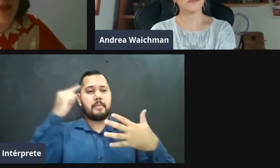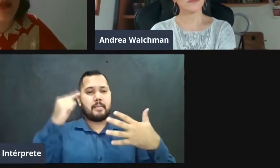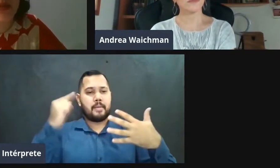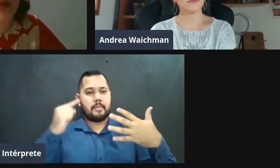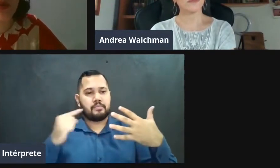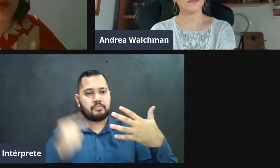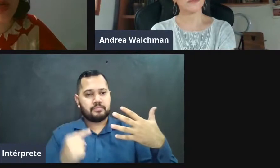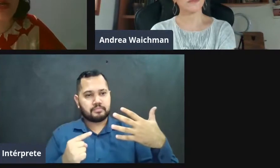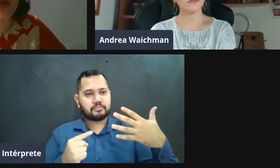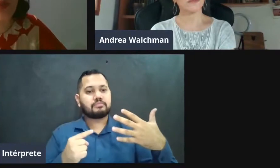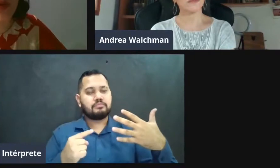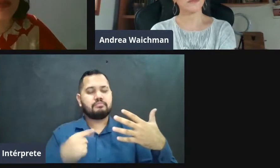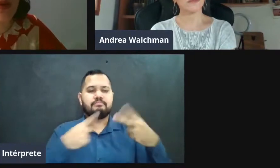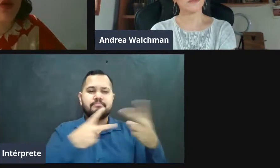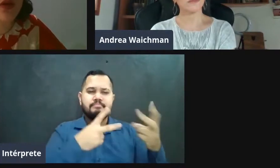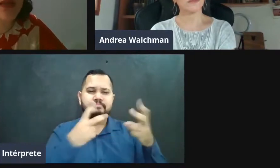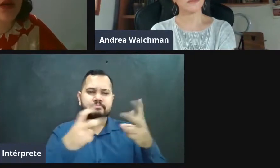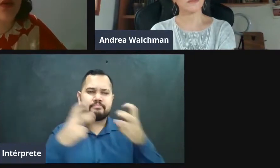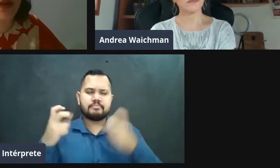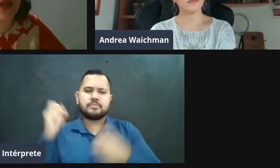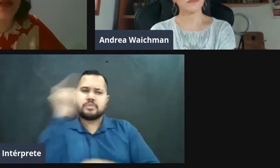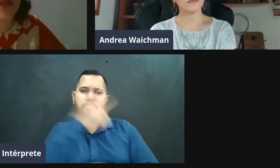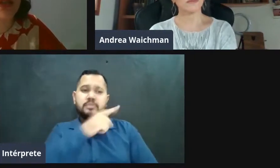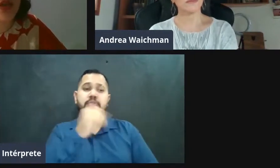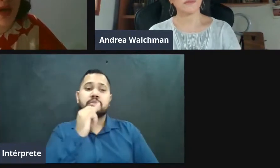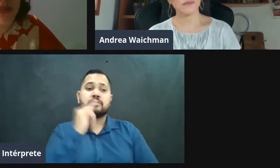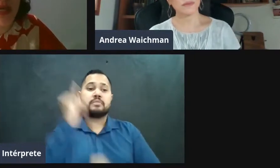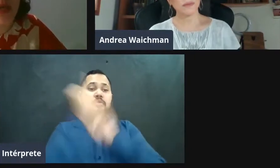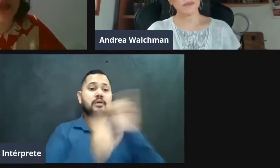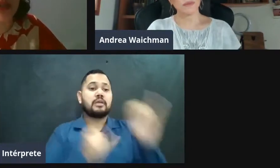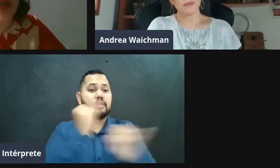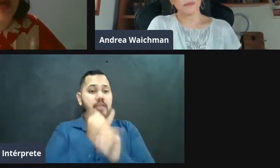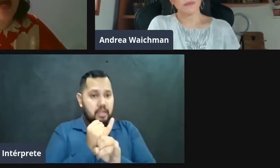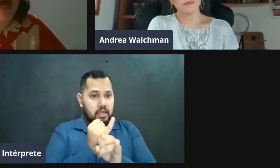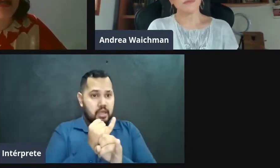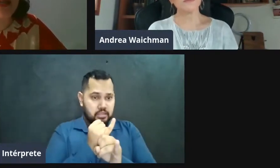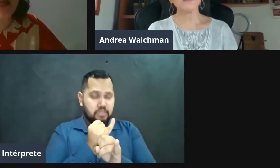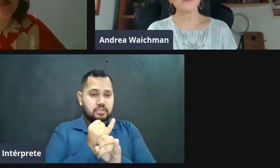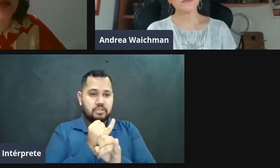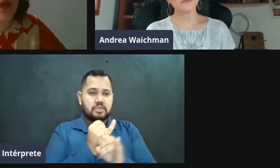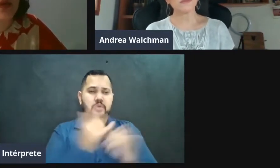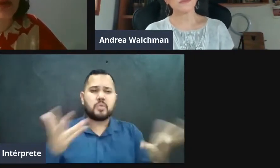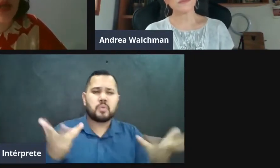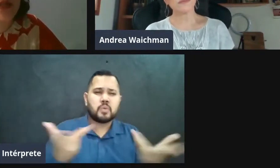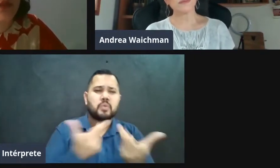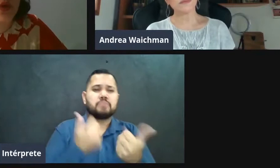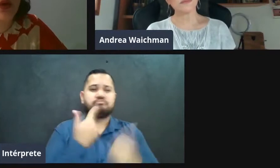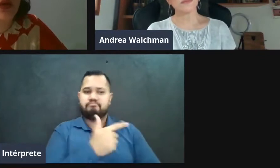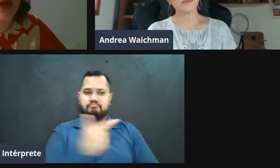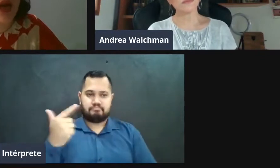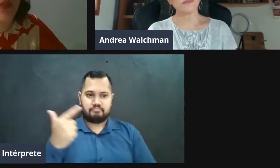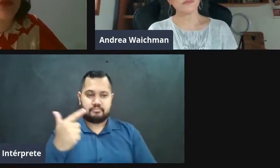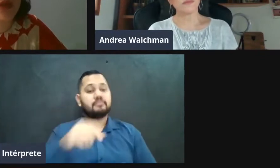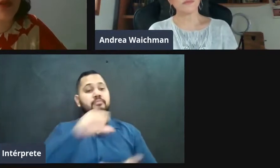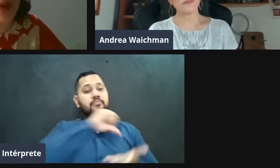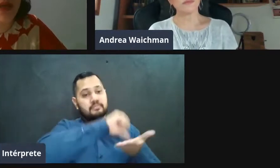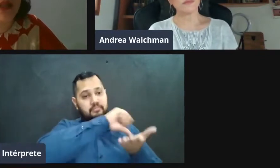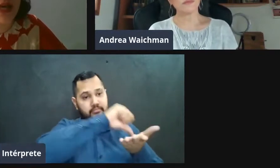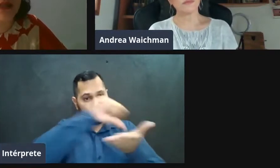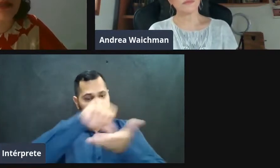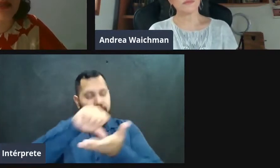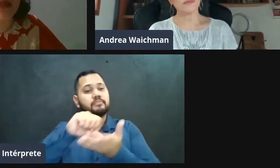que apresentam dificuldade, como, por exemplo, a conexão com a internet de qualidade. A integração com as unidades, portanto, acabam